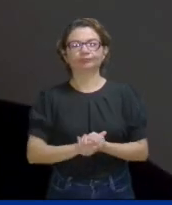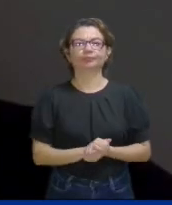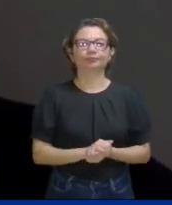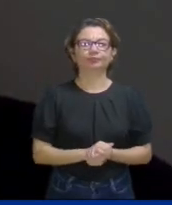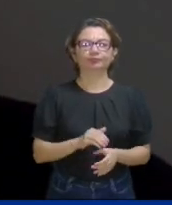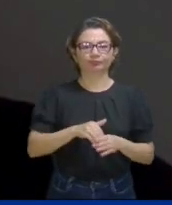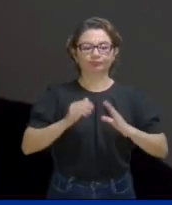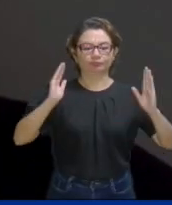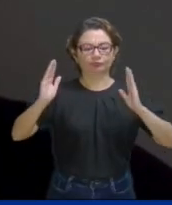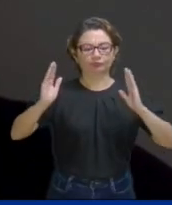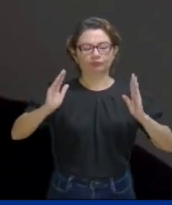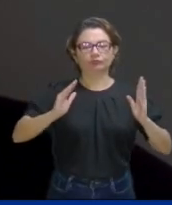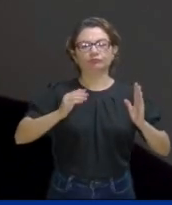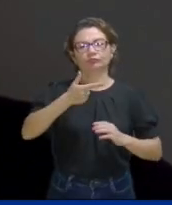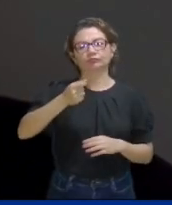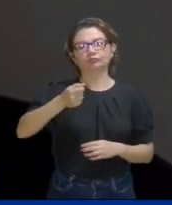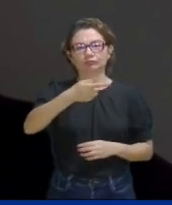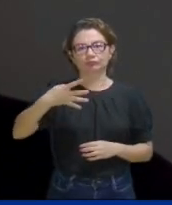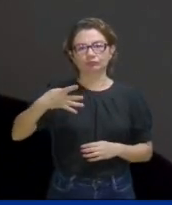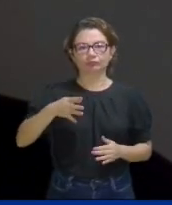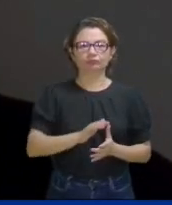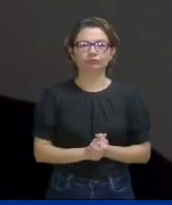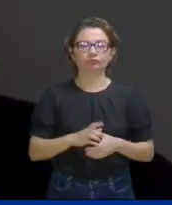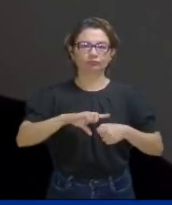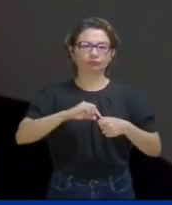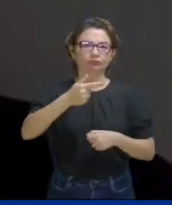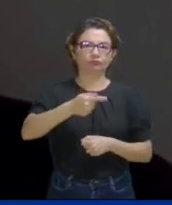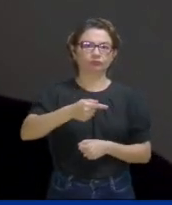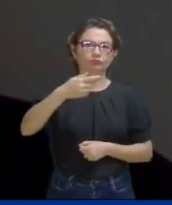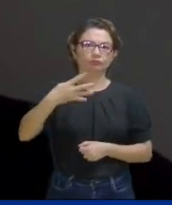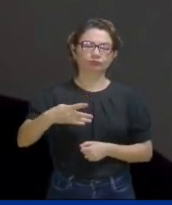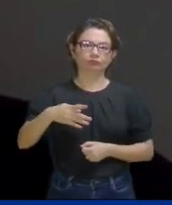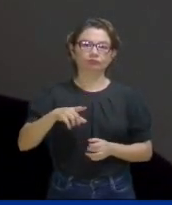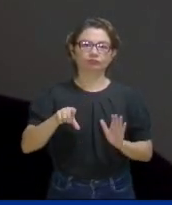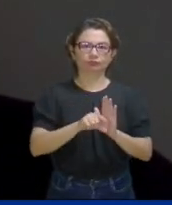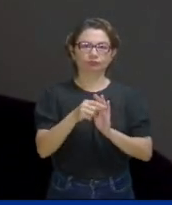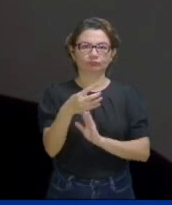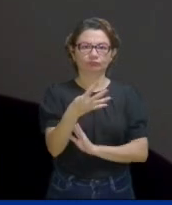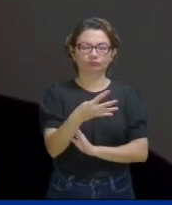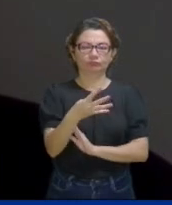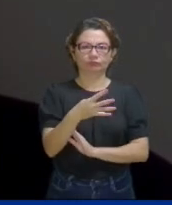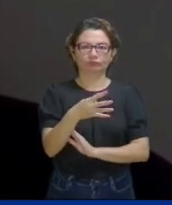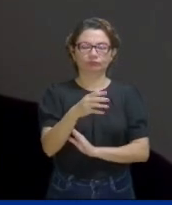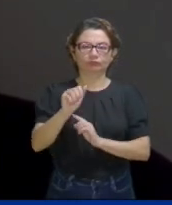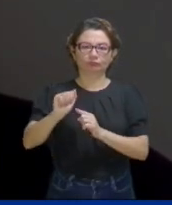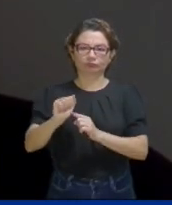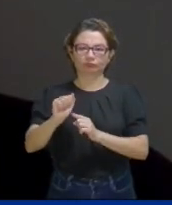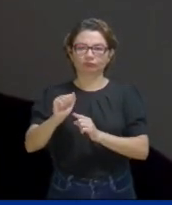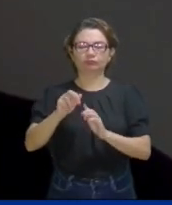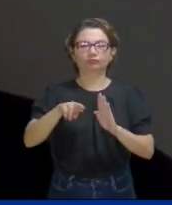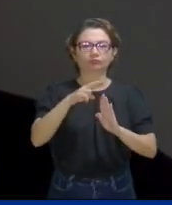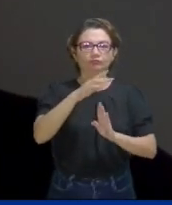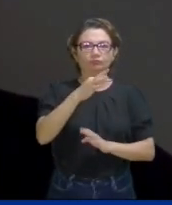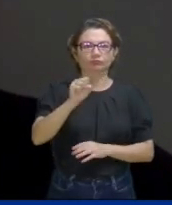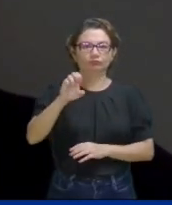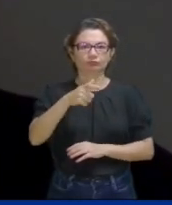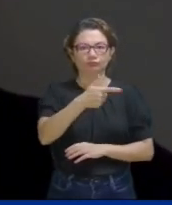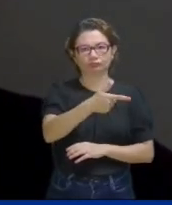eleições municipais de 2024, com fundamento no artigo 74, inciso 4º, a linha A da Resolução do TSE